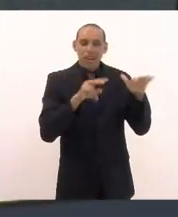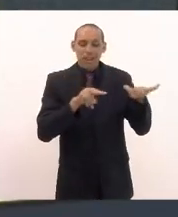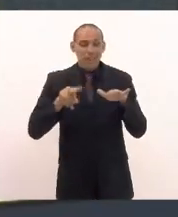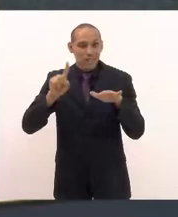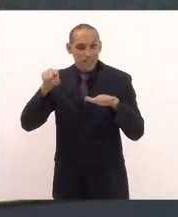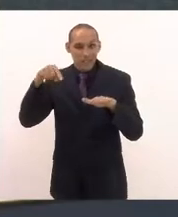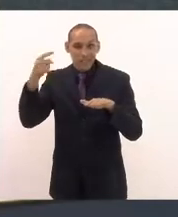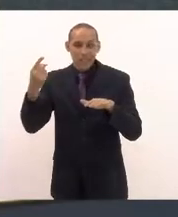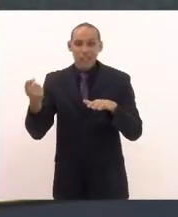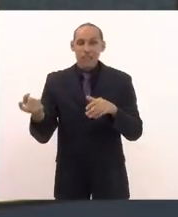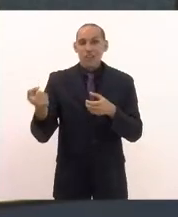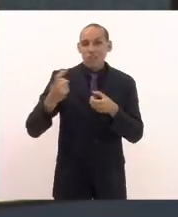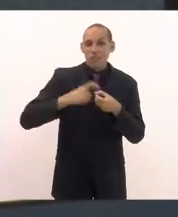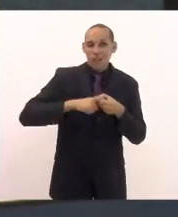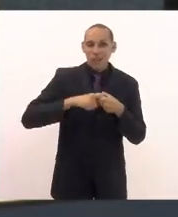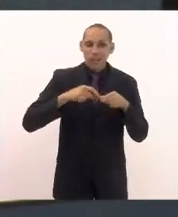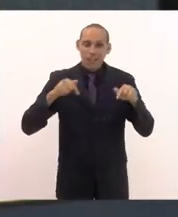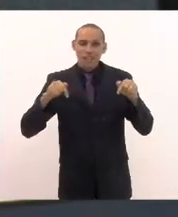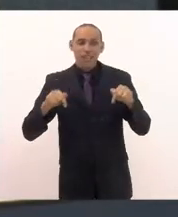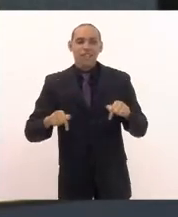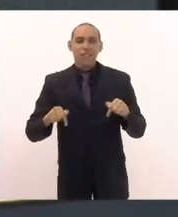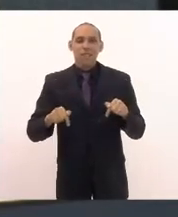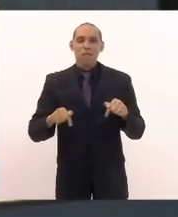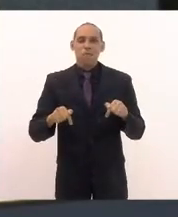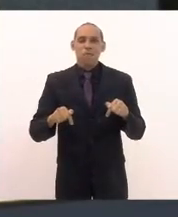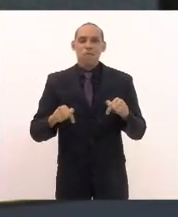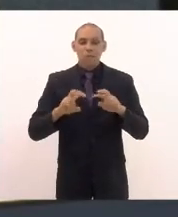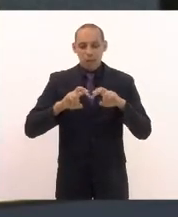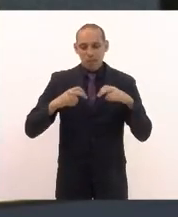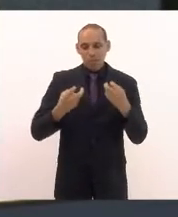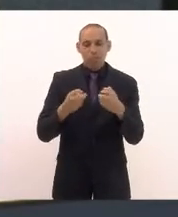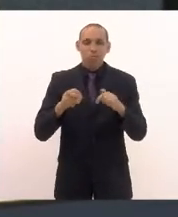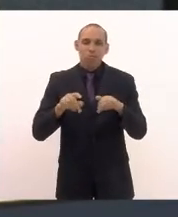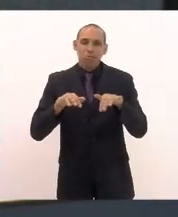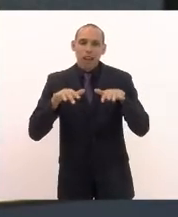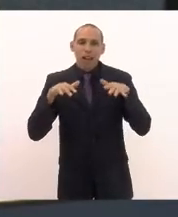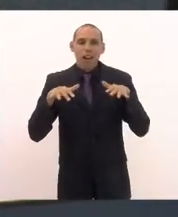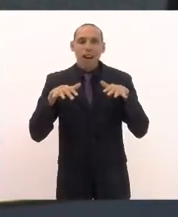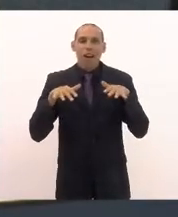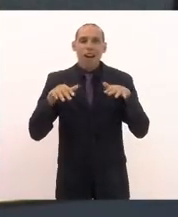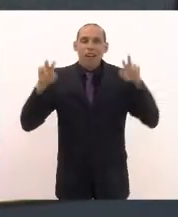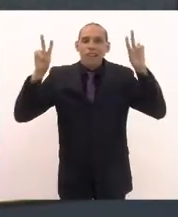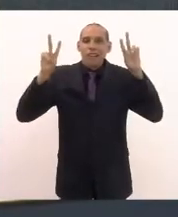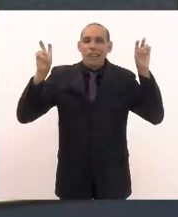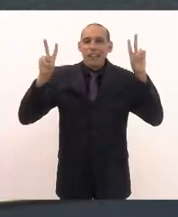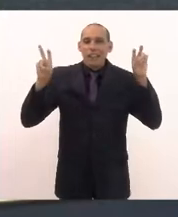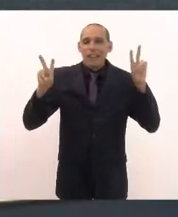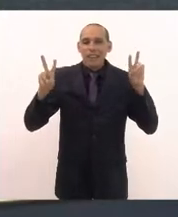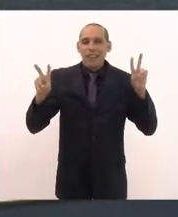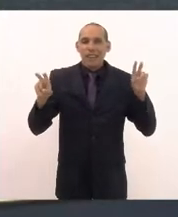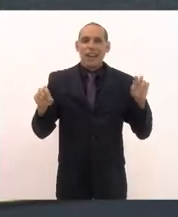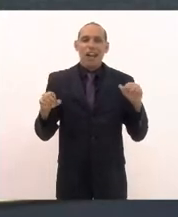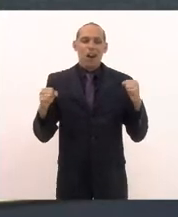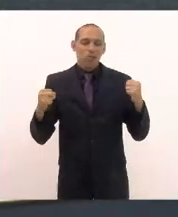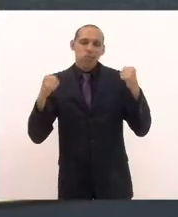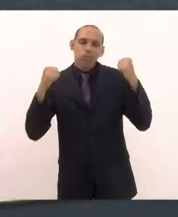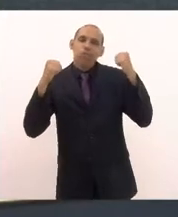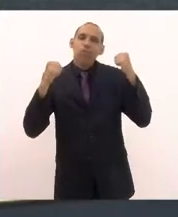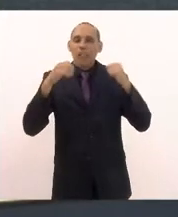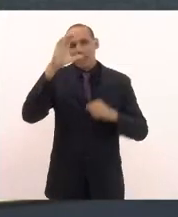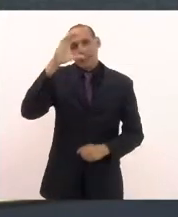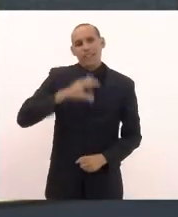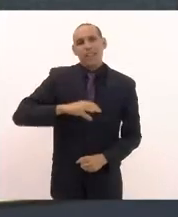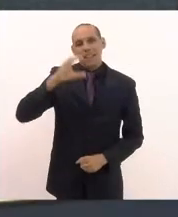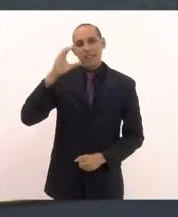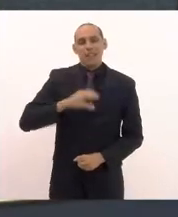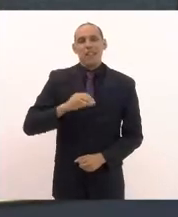possamos estar aqui novamente, esse plenário esteja discutindo assuntos que fortaleçam a cidadania feminina.